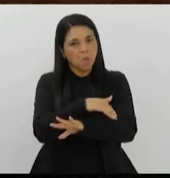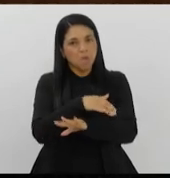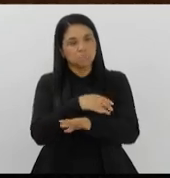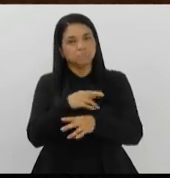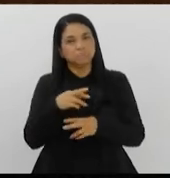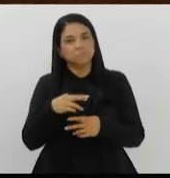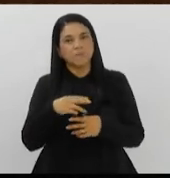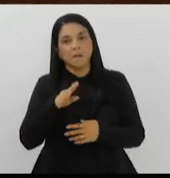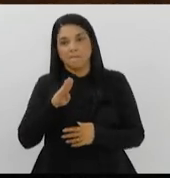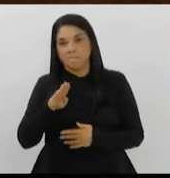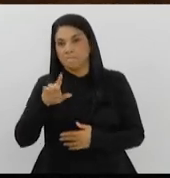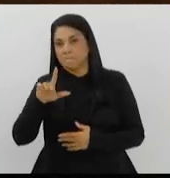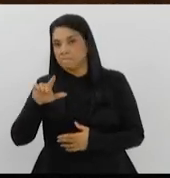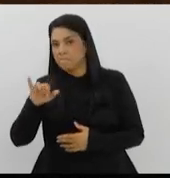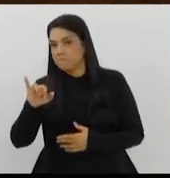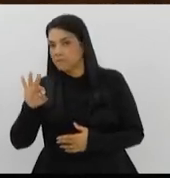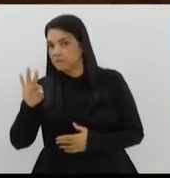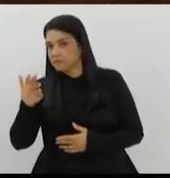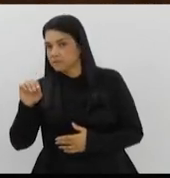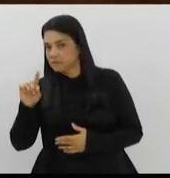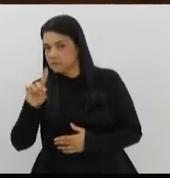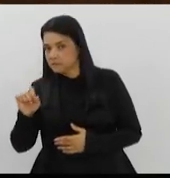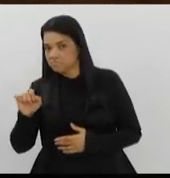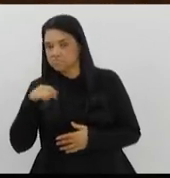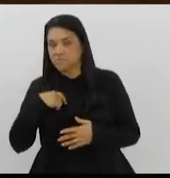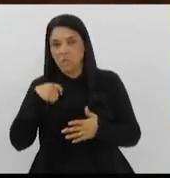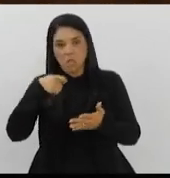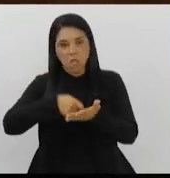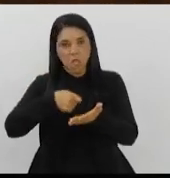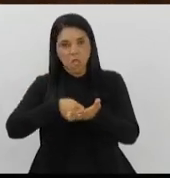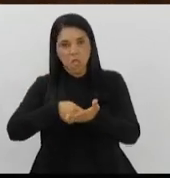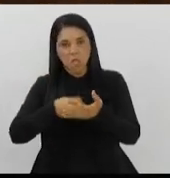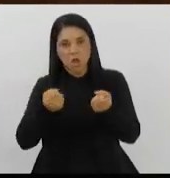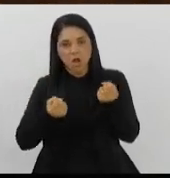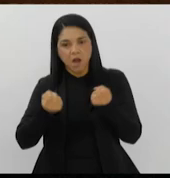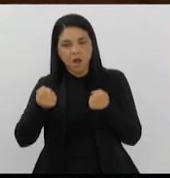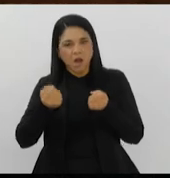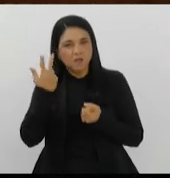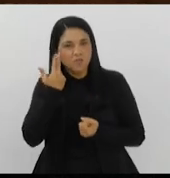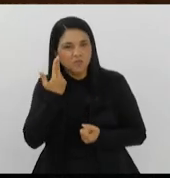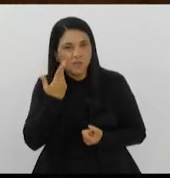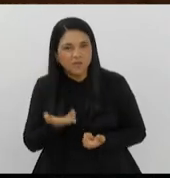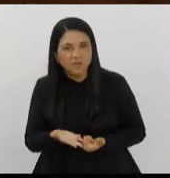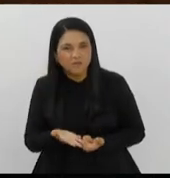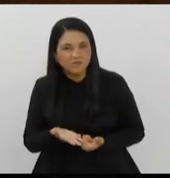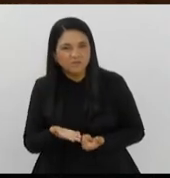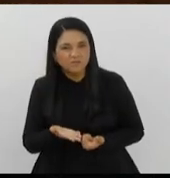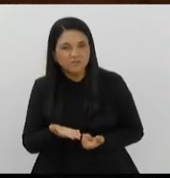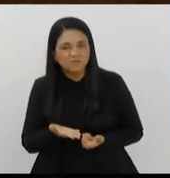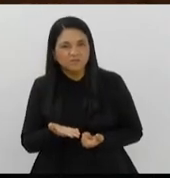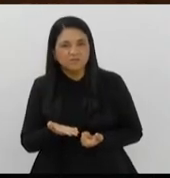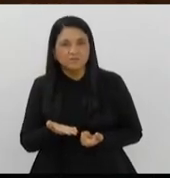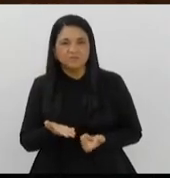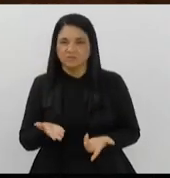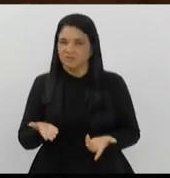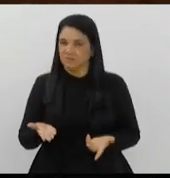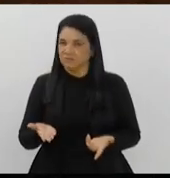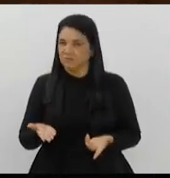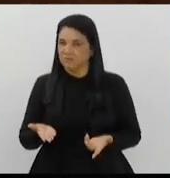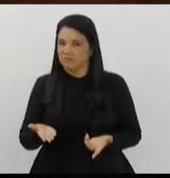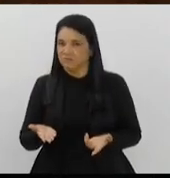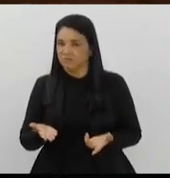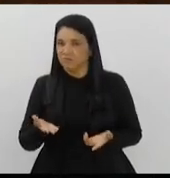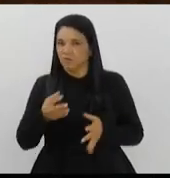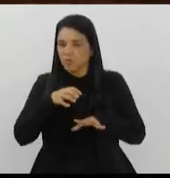blitz operação da Dura em Cidadão no carro comum. Pelo amor de Deus, pô. Os caras... O